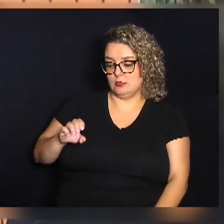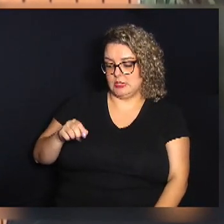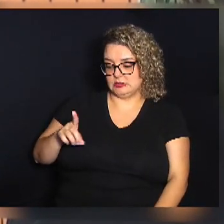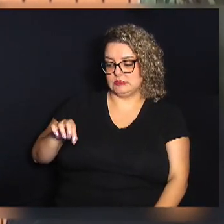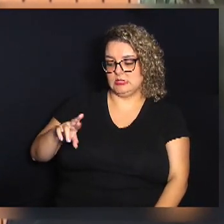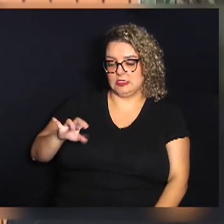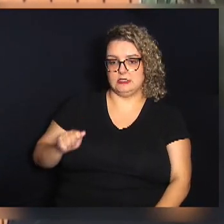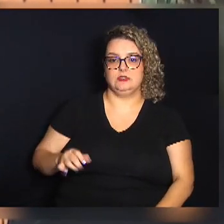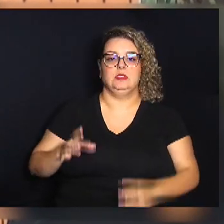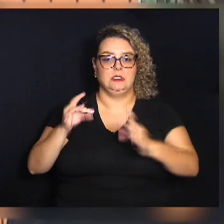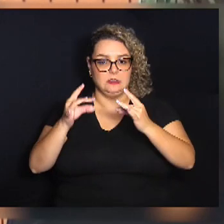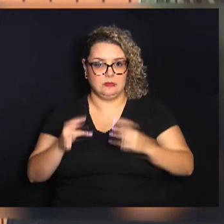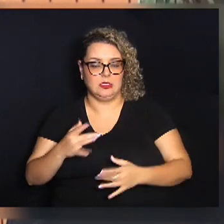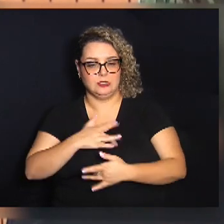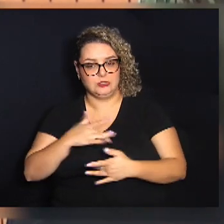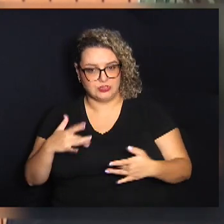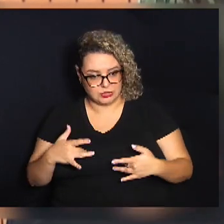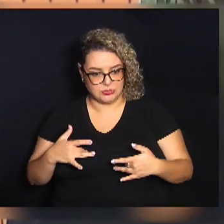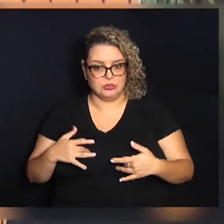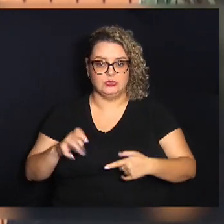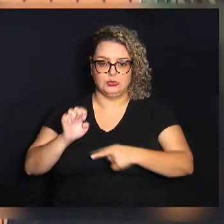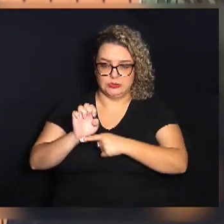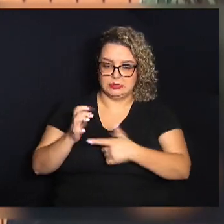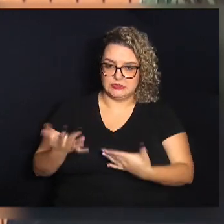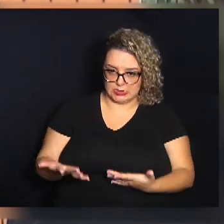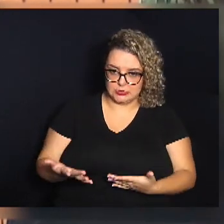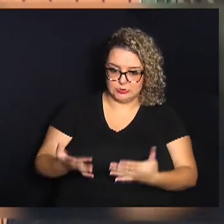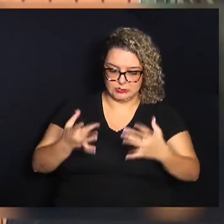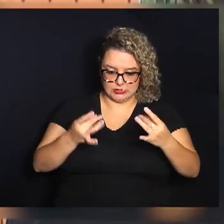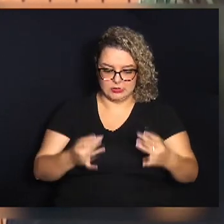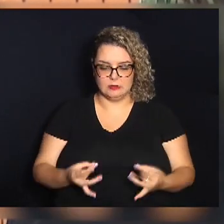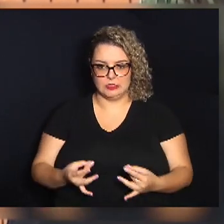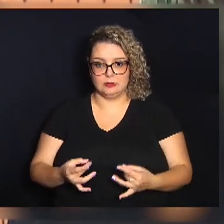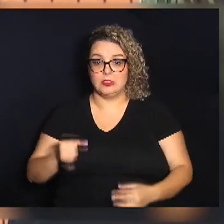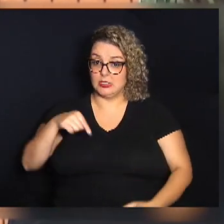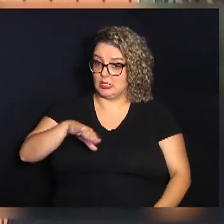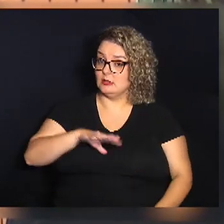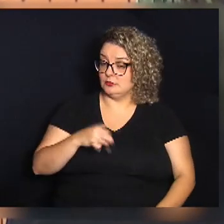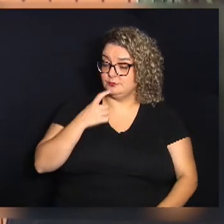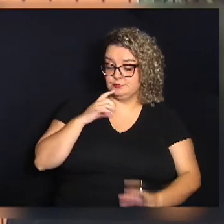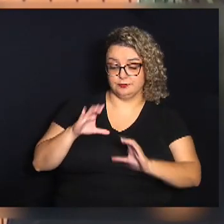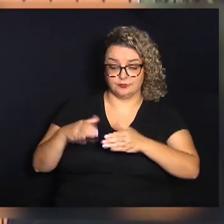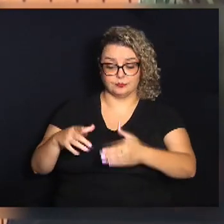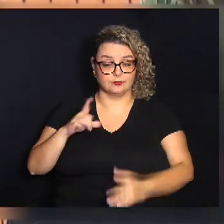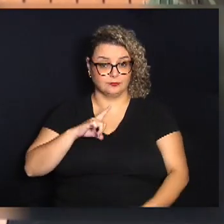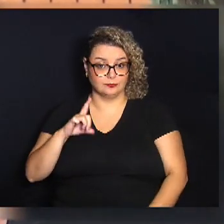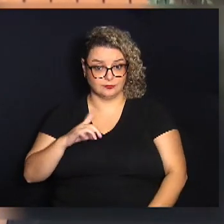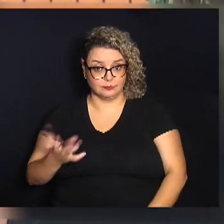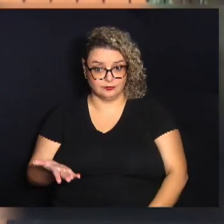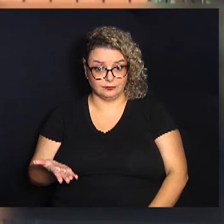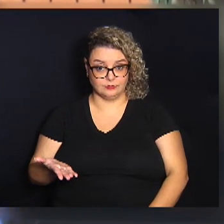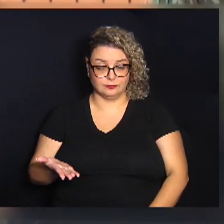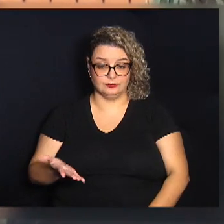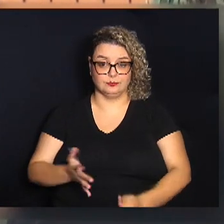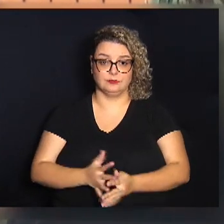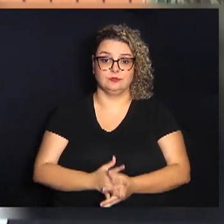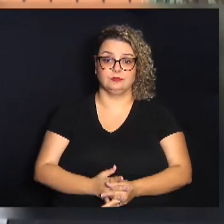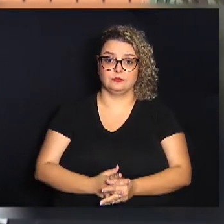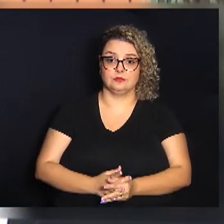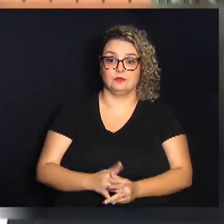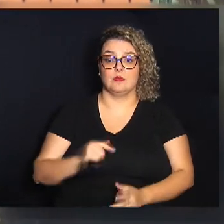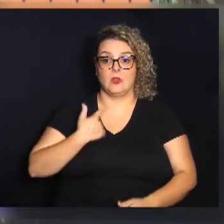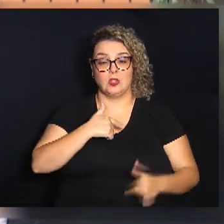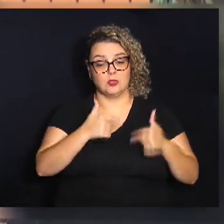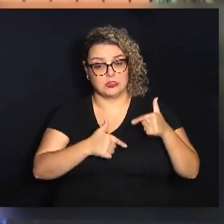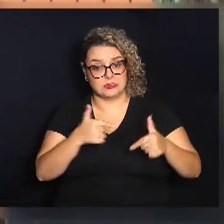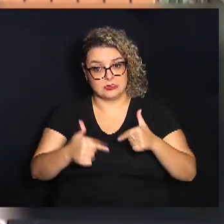com a saúde do Estado. E aqui em Campinas nós temos um comitê que nós estamos também